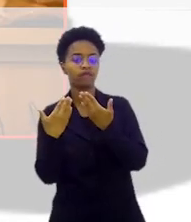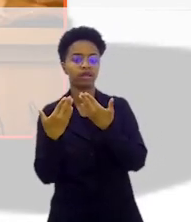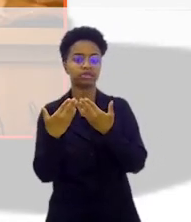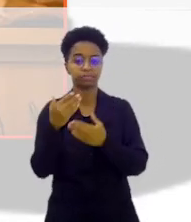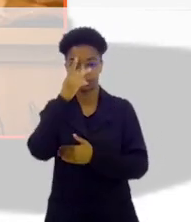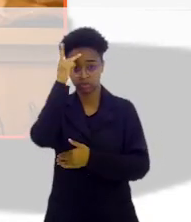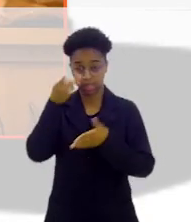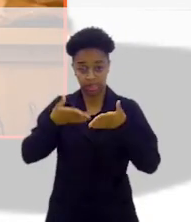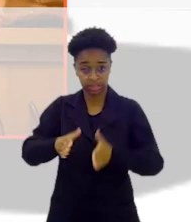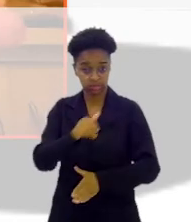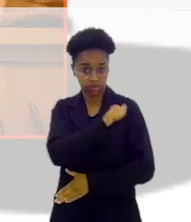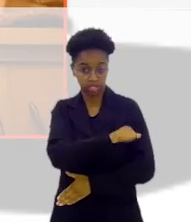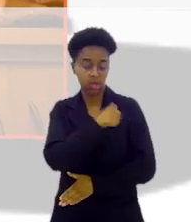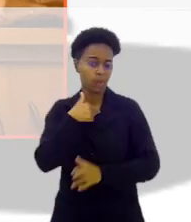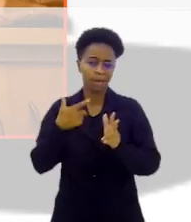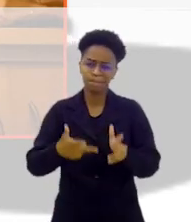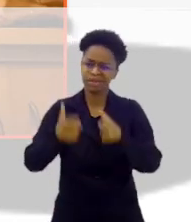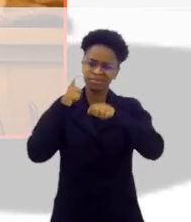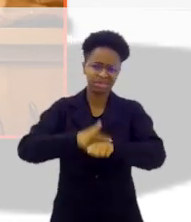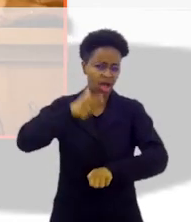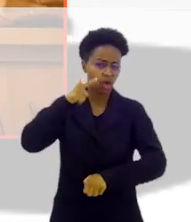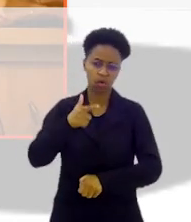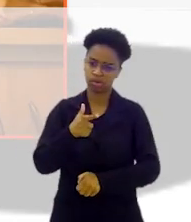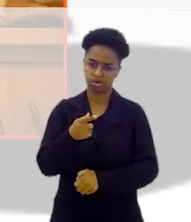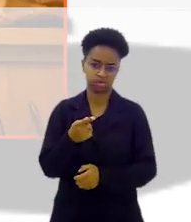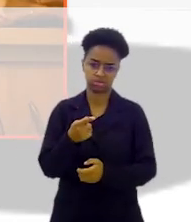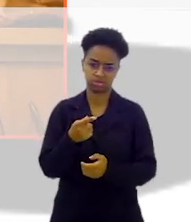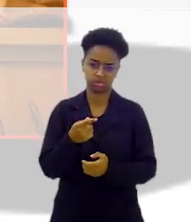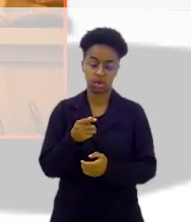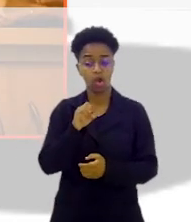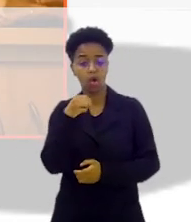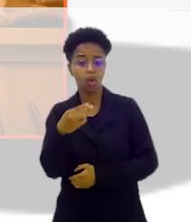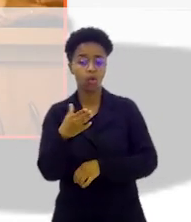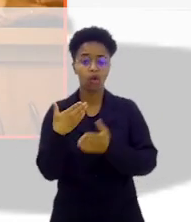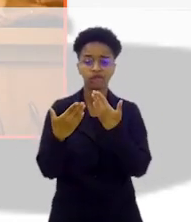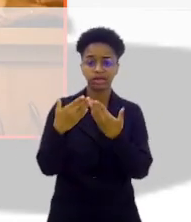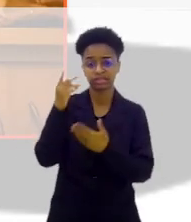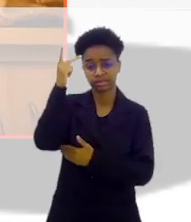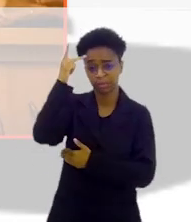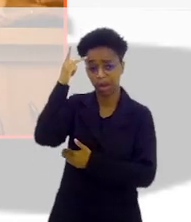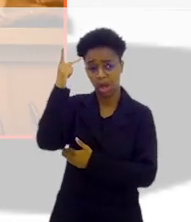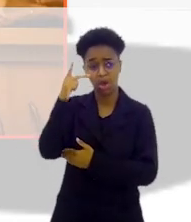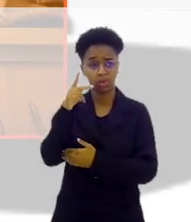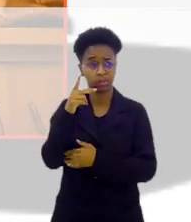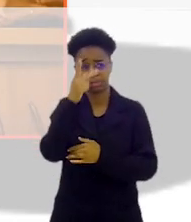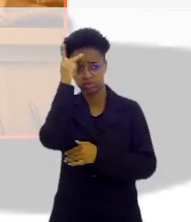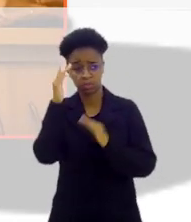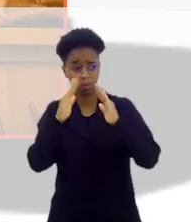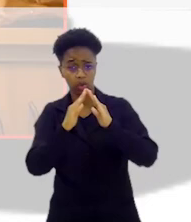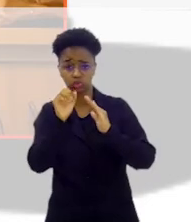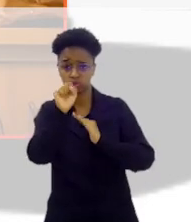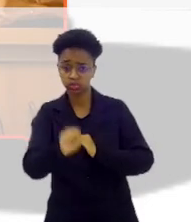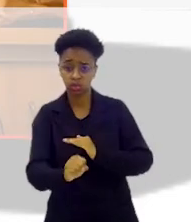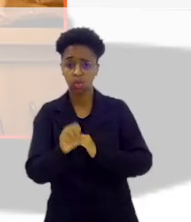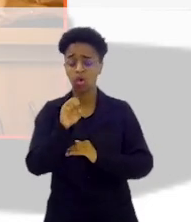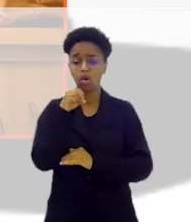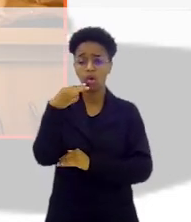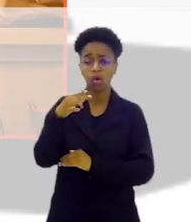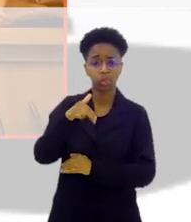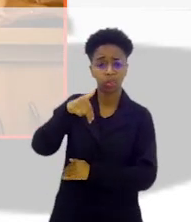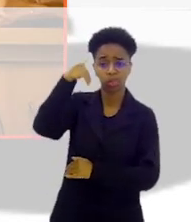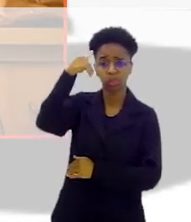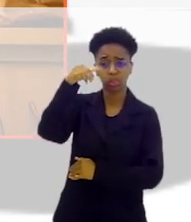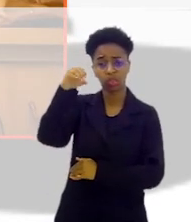converso com um carioca, eu vejo imediatamente que ele é. Ou com um paulista, eu percebo sulista, do Rio Grande do